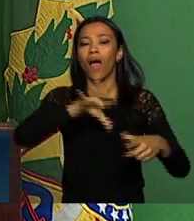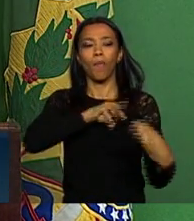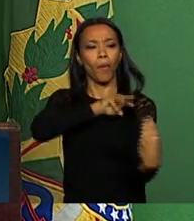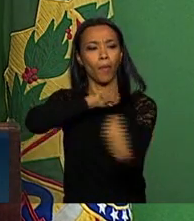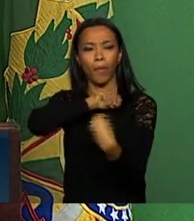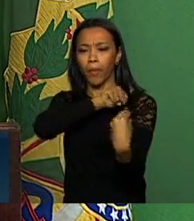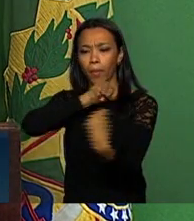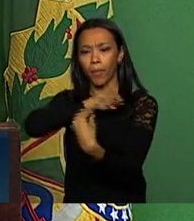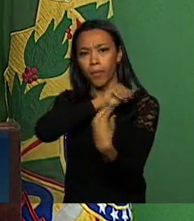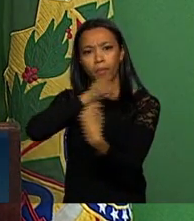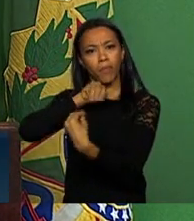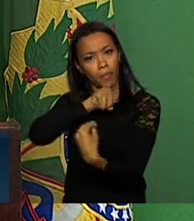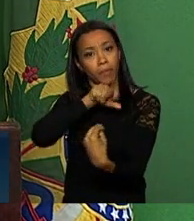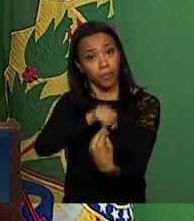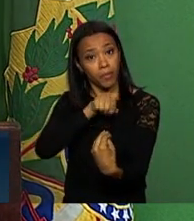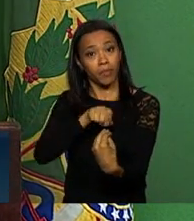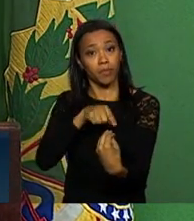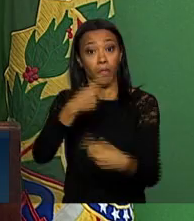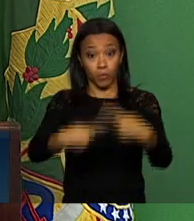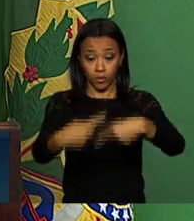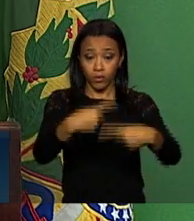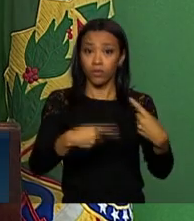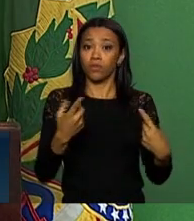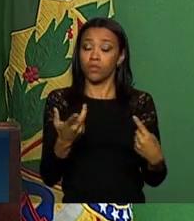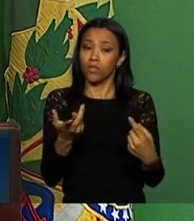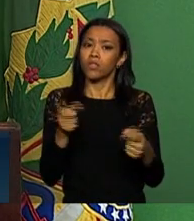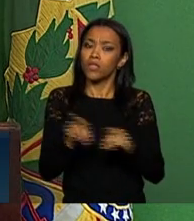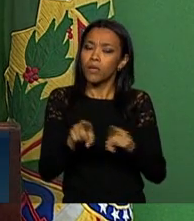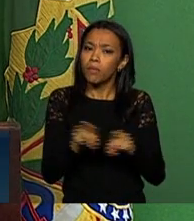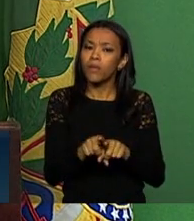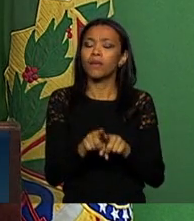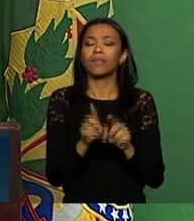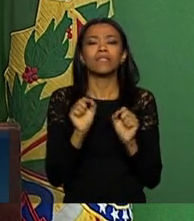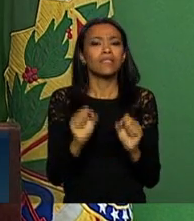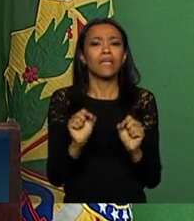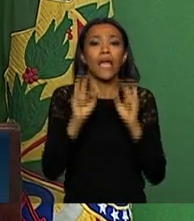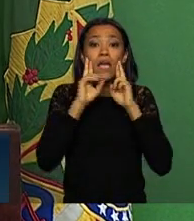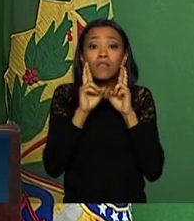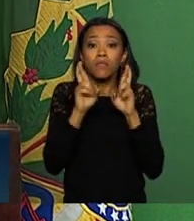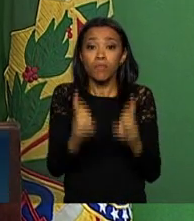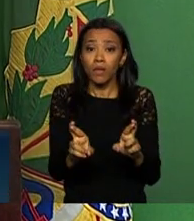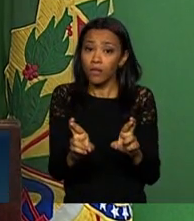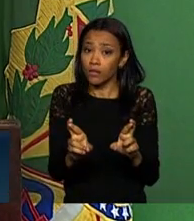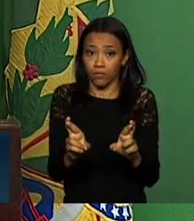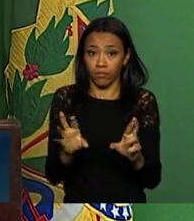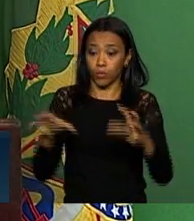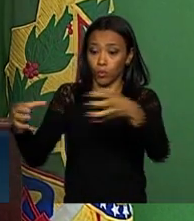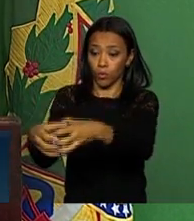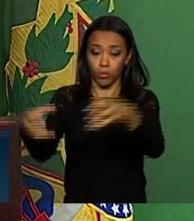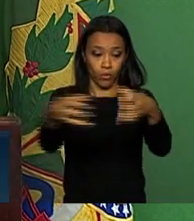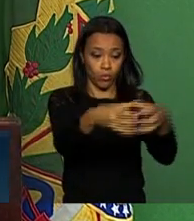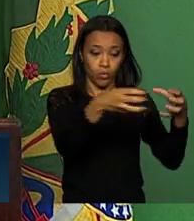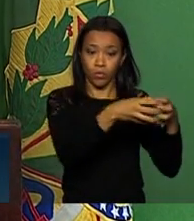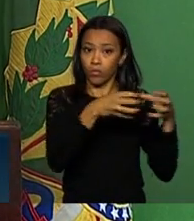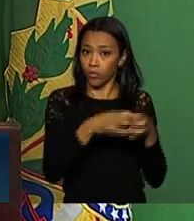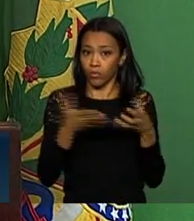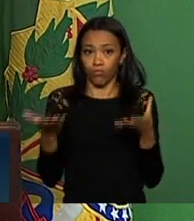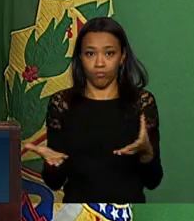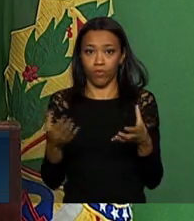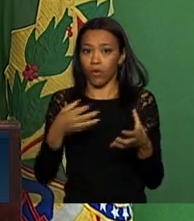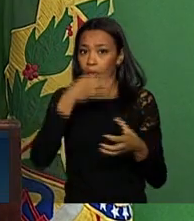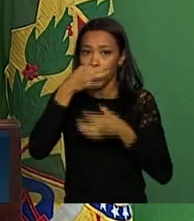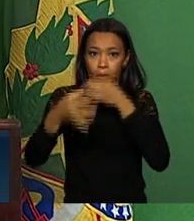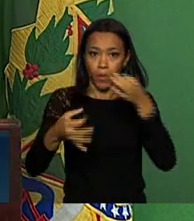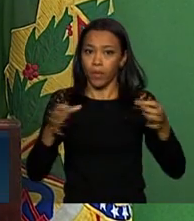coesão parlamentar trata-se de articulação política que respeita os partidos que fizeram parte da